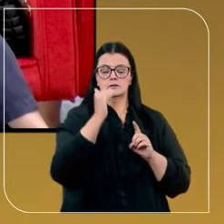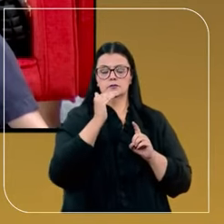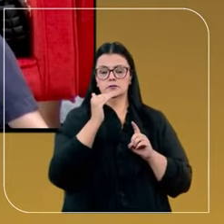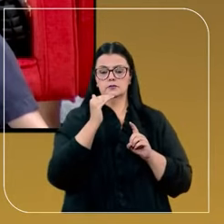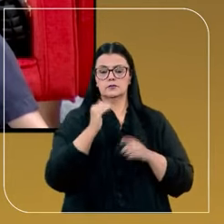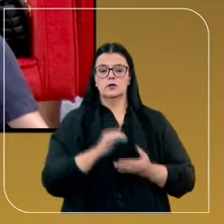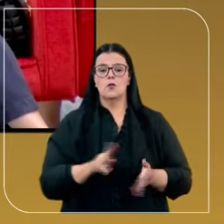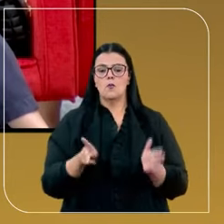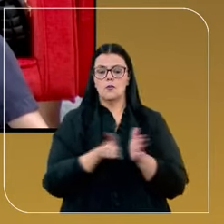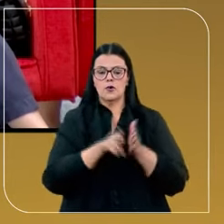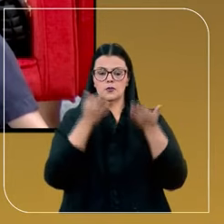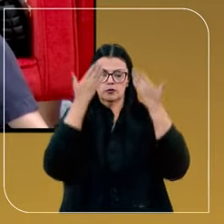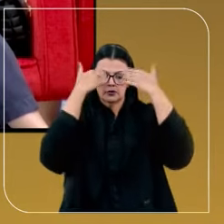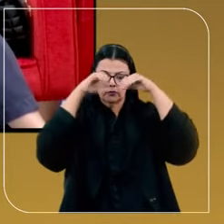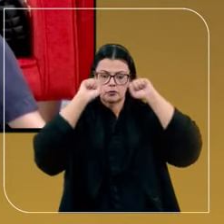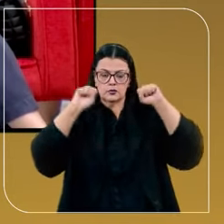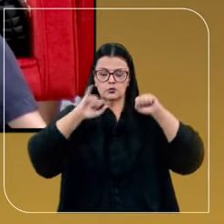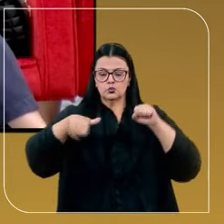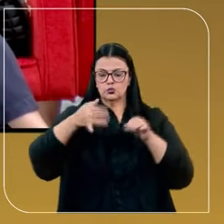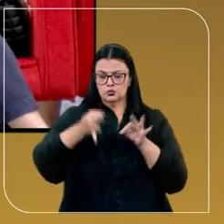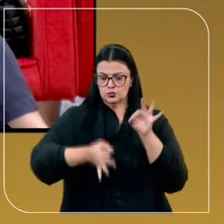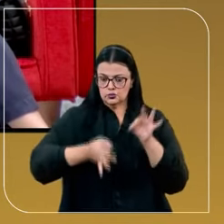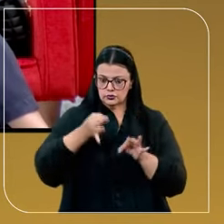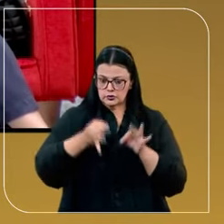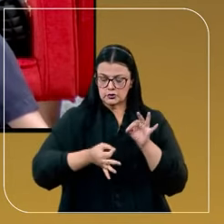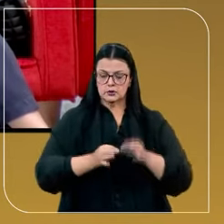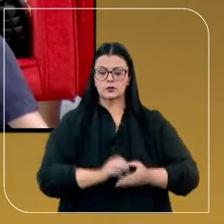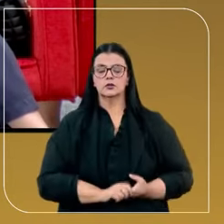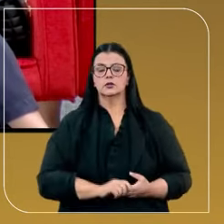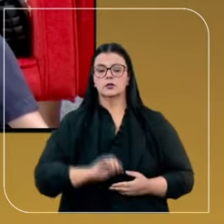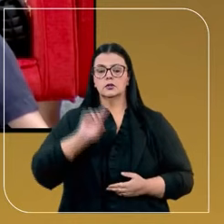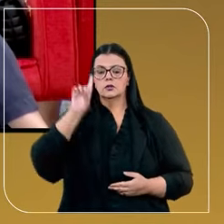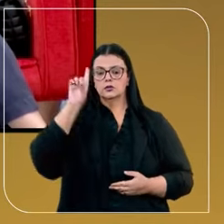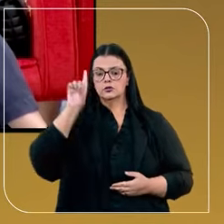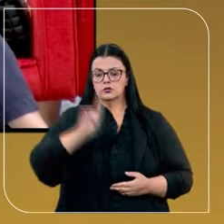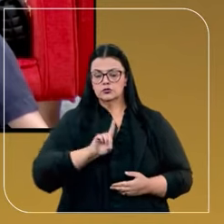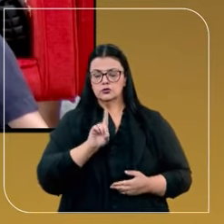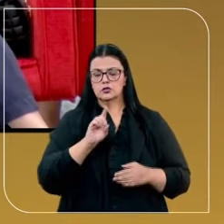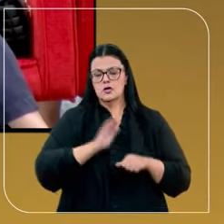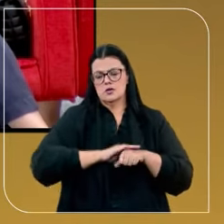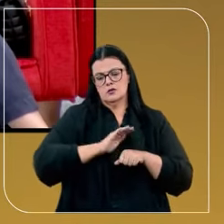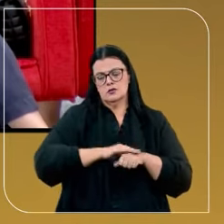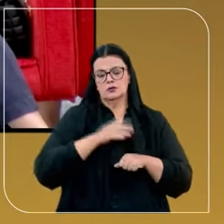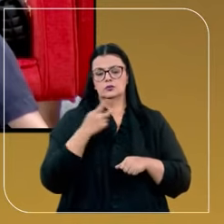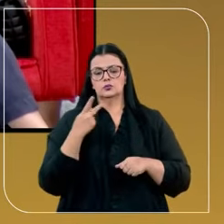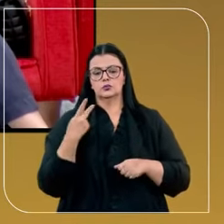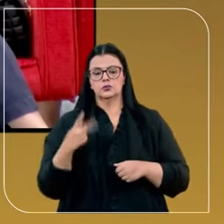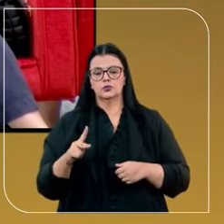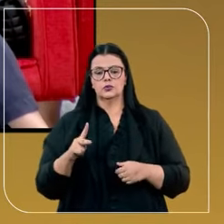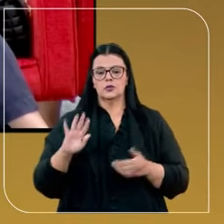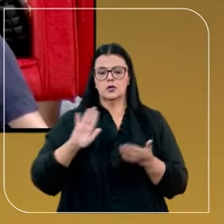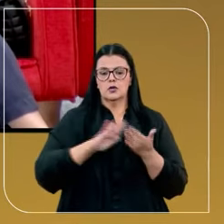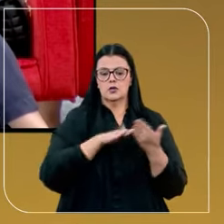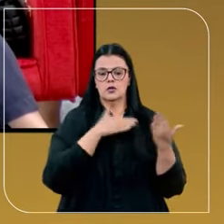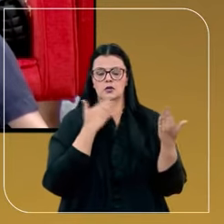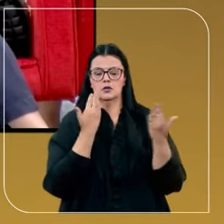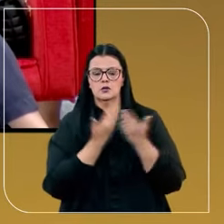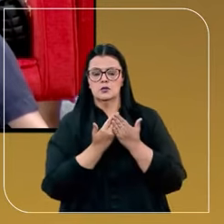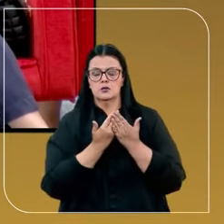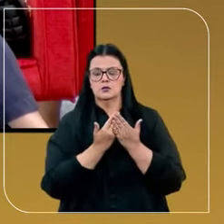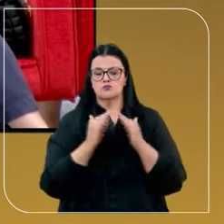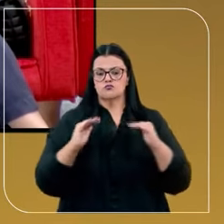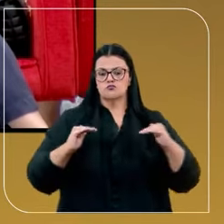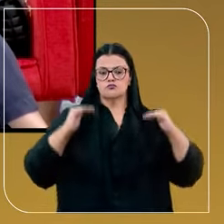dos tribunais de justiça, senhoras diretoras e diretores das escolas da magistratura